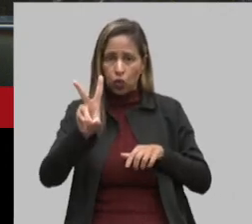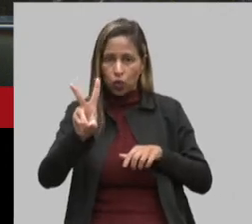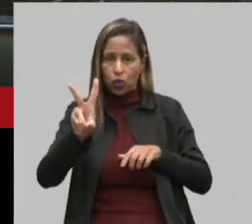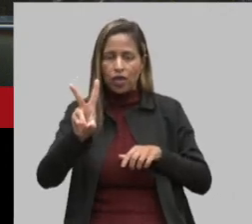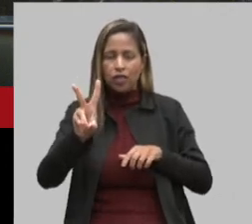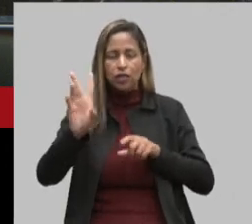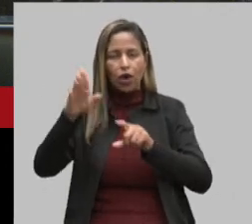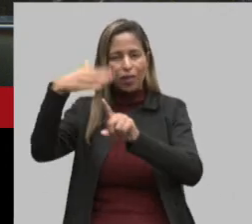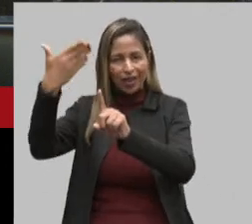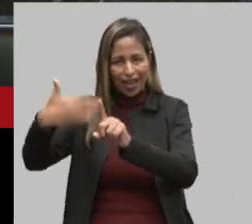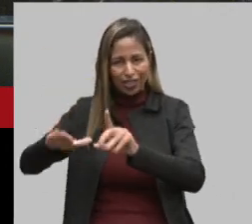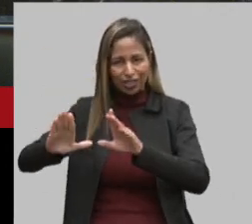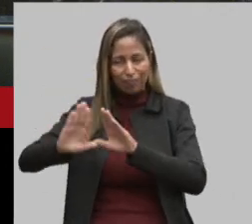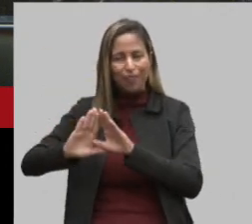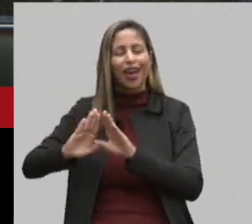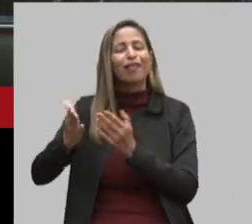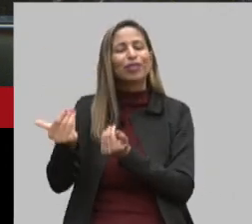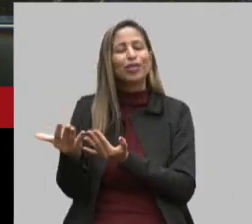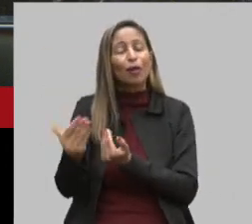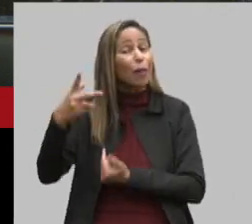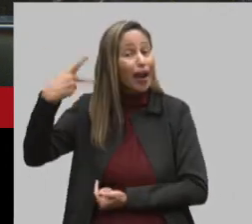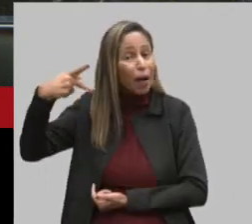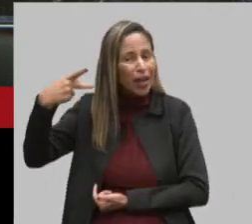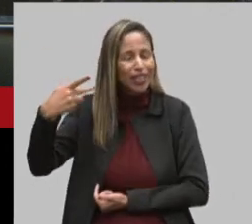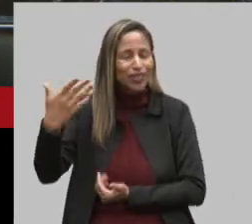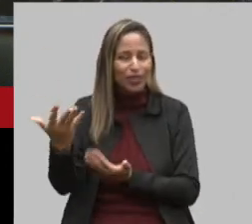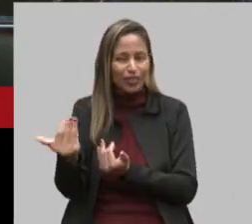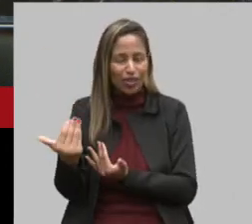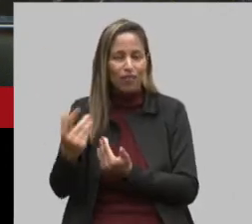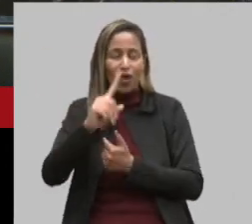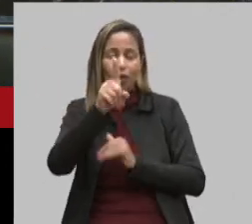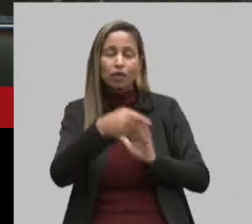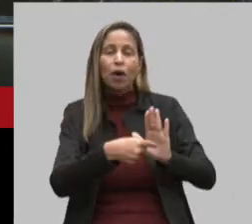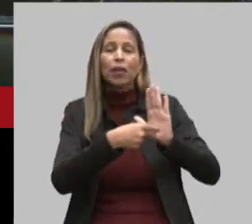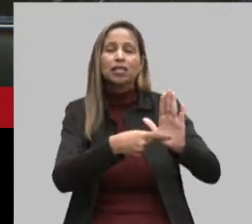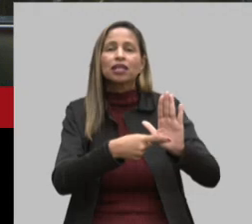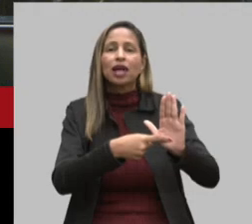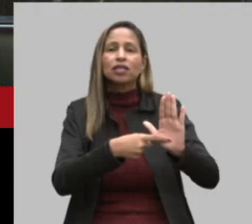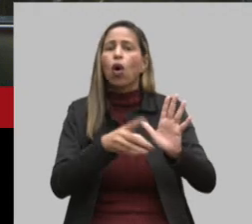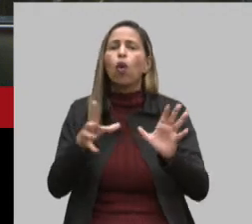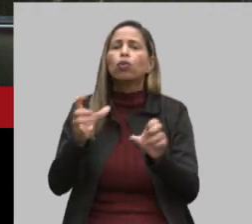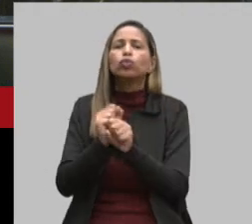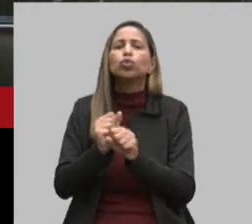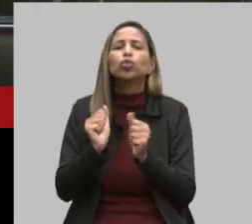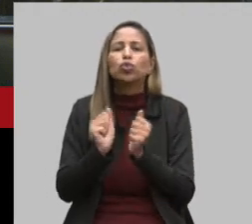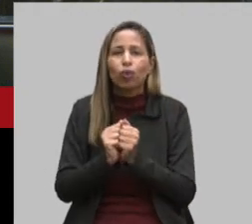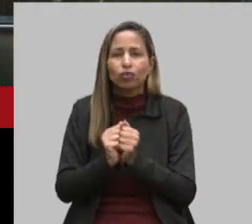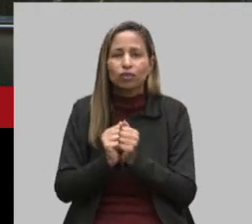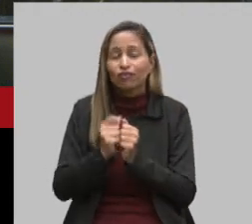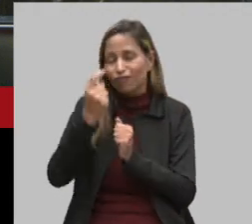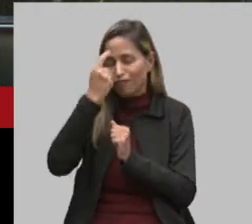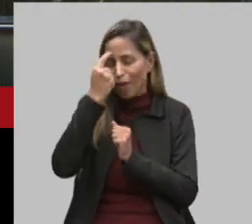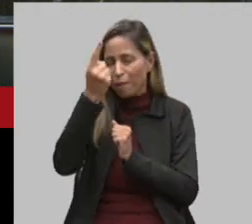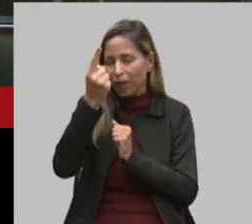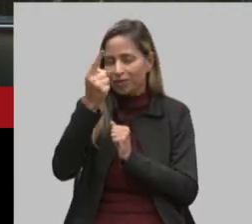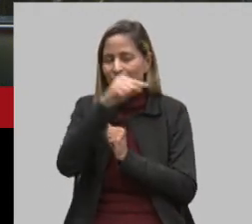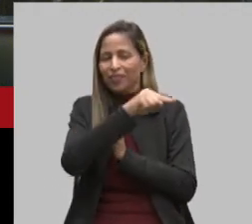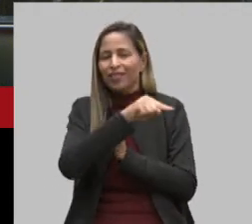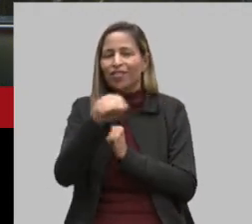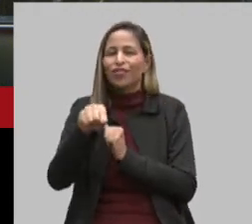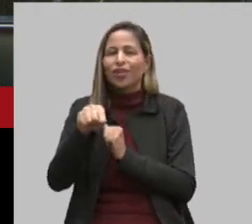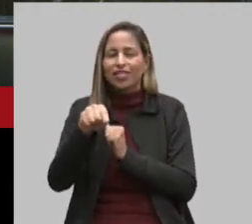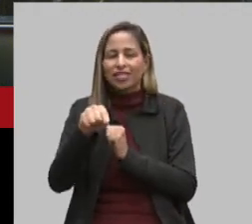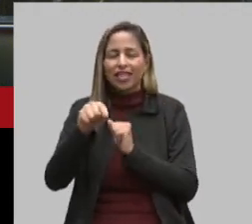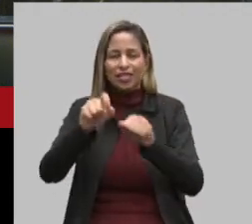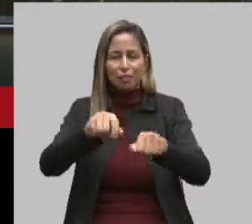Parlamento jovem e a outra para apresentação ou pode ser tudo junto né Vamos pensar para que vocês possam em audiência